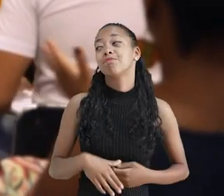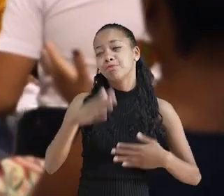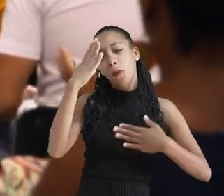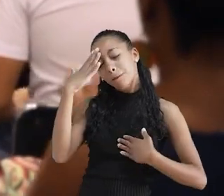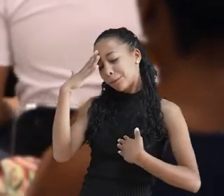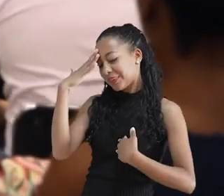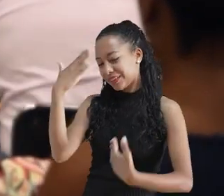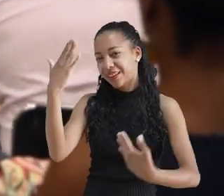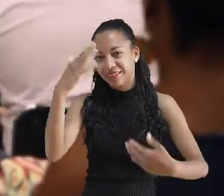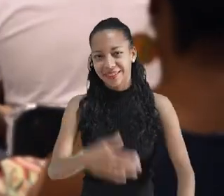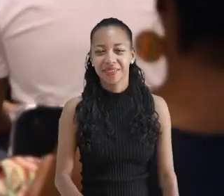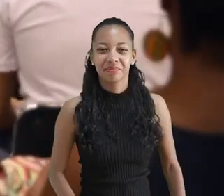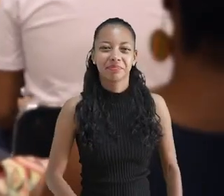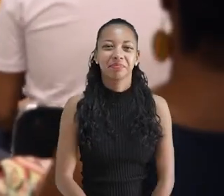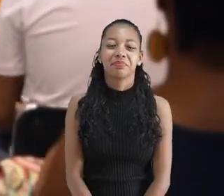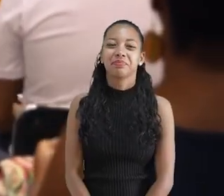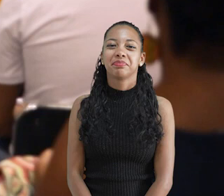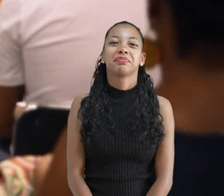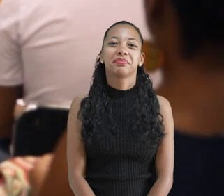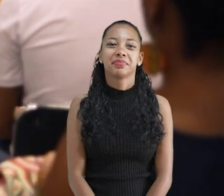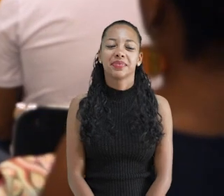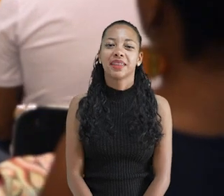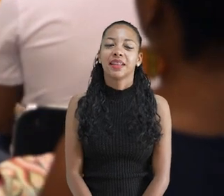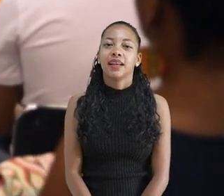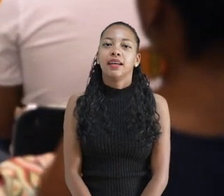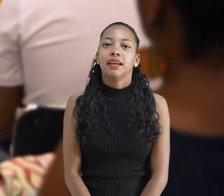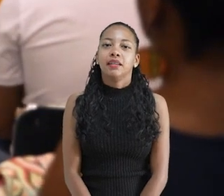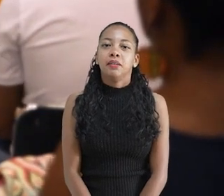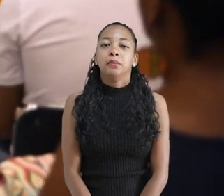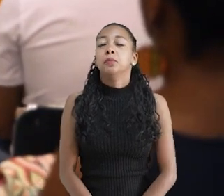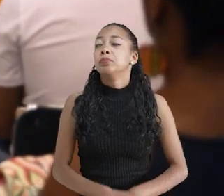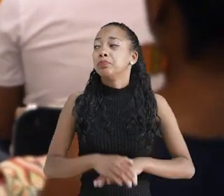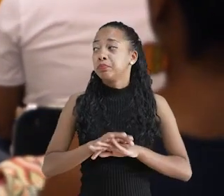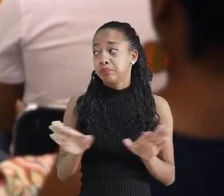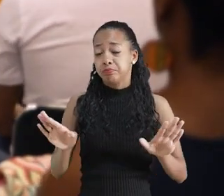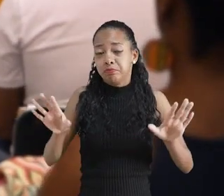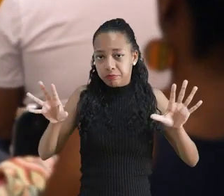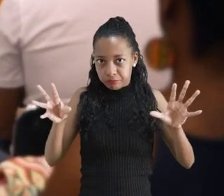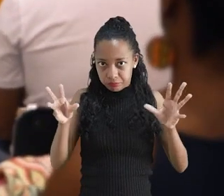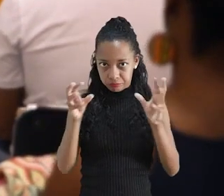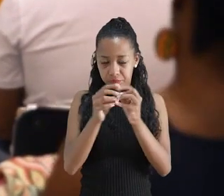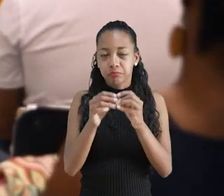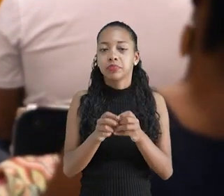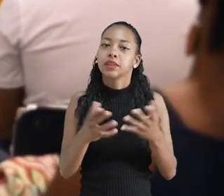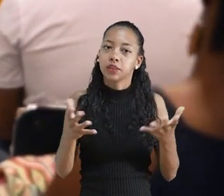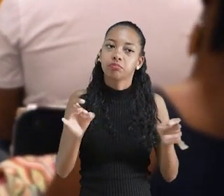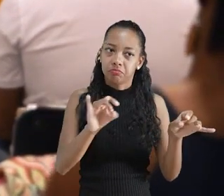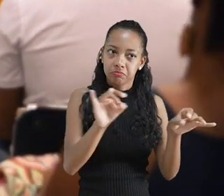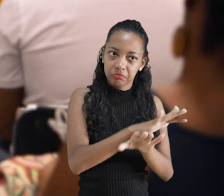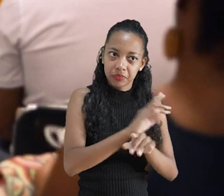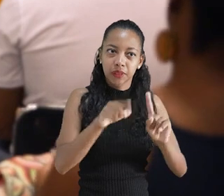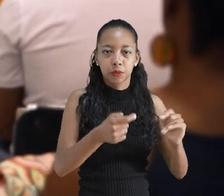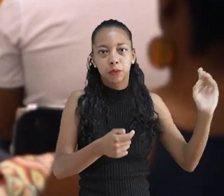valeu harison valeu Jana eh gente só para fechar aqui a gente vai encerrar esse primeiro